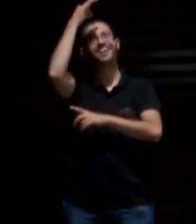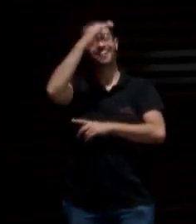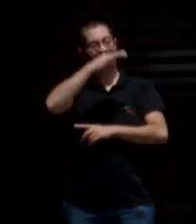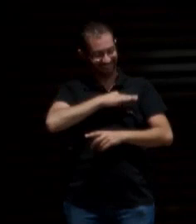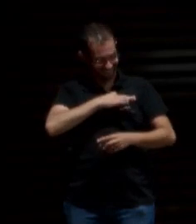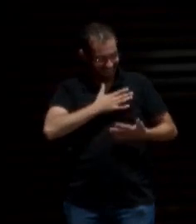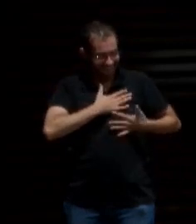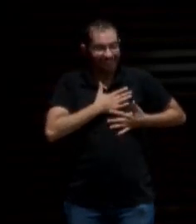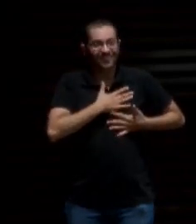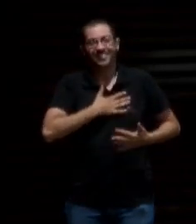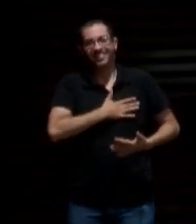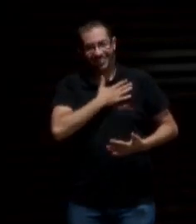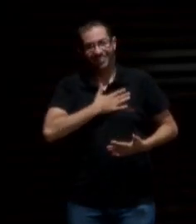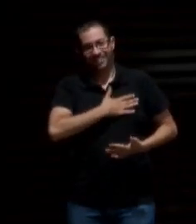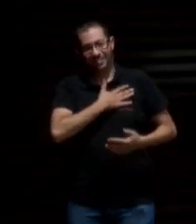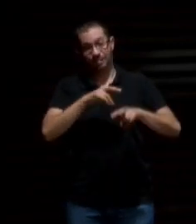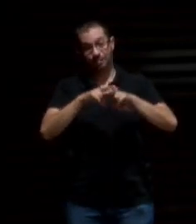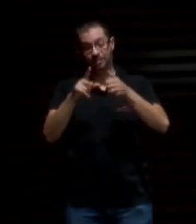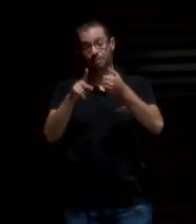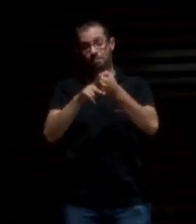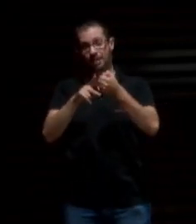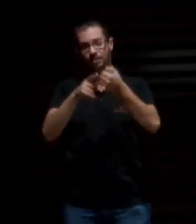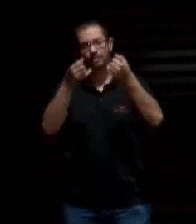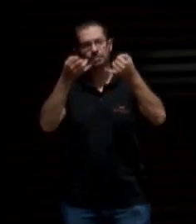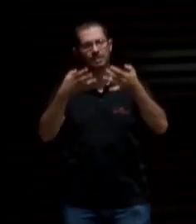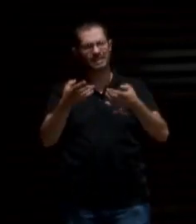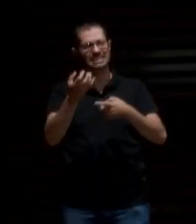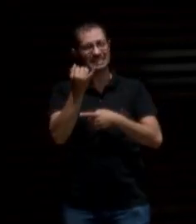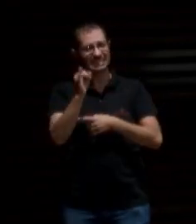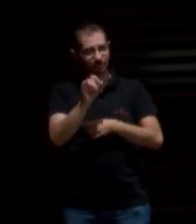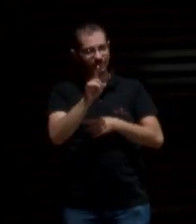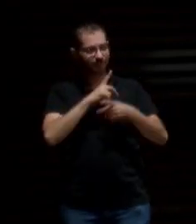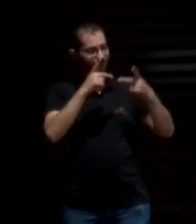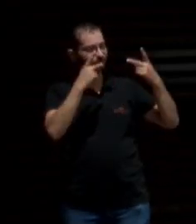É por isso que Pedro então diz que se pelo nome de Cristo sois injuriados,